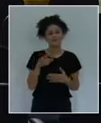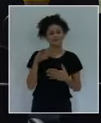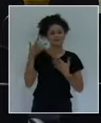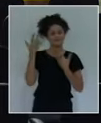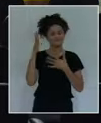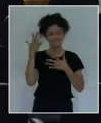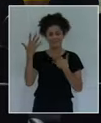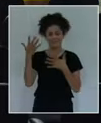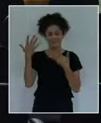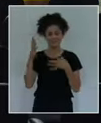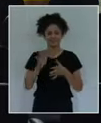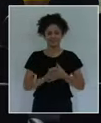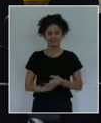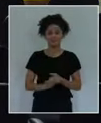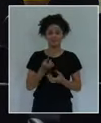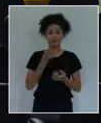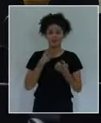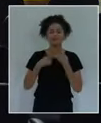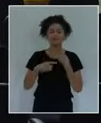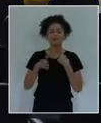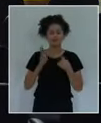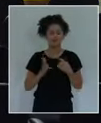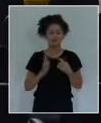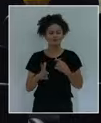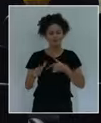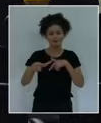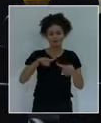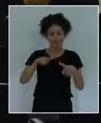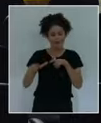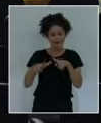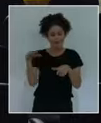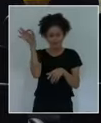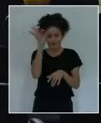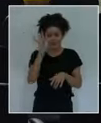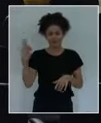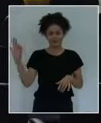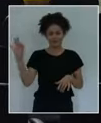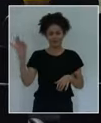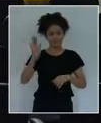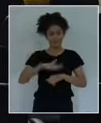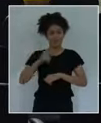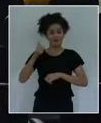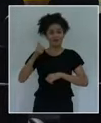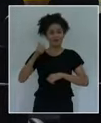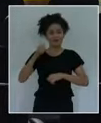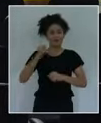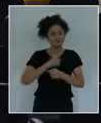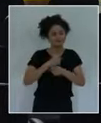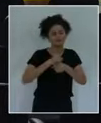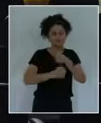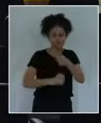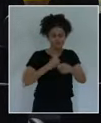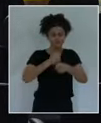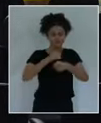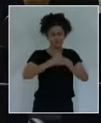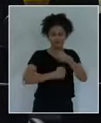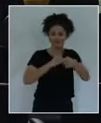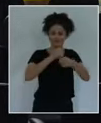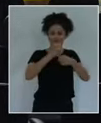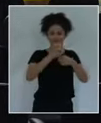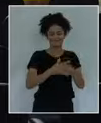gente deseja que continue esse trabalho bacana e que possa aprimorar cada dia mais para nos prevenir todo ano que tem épocas de